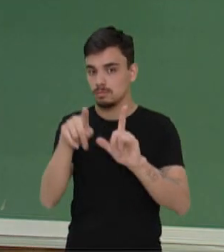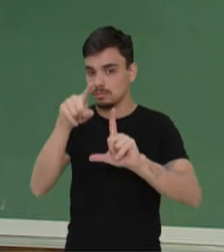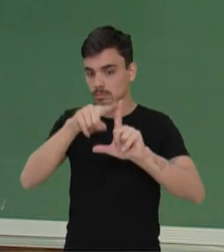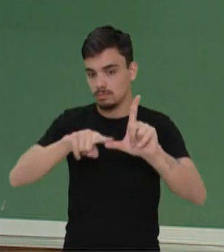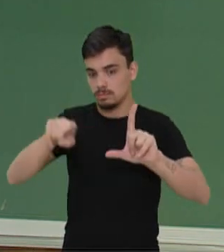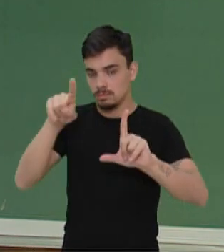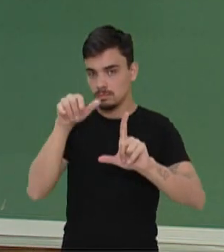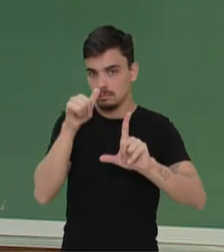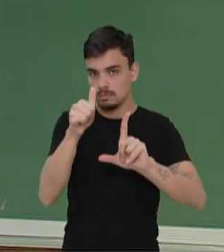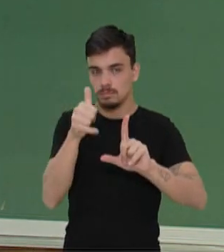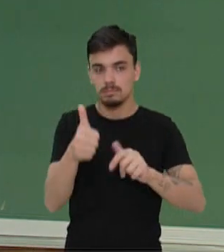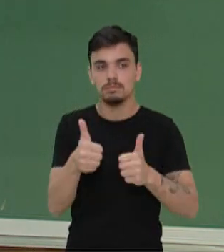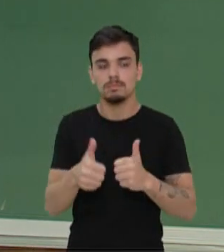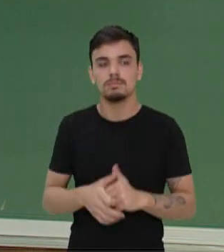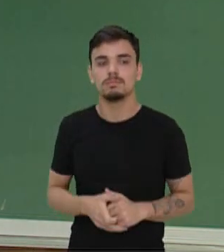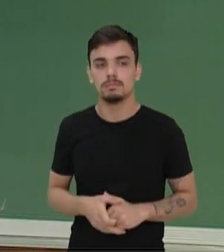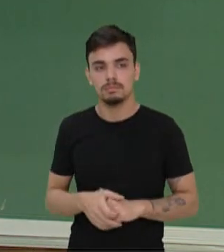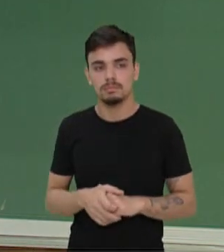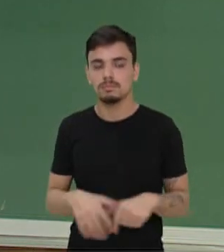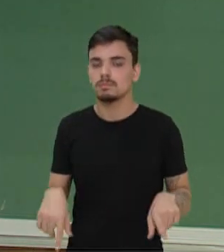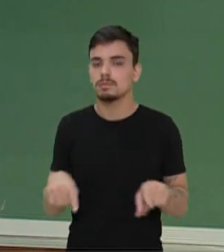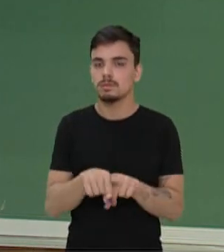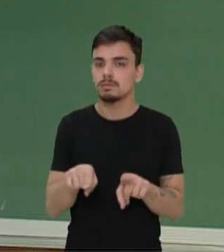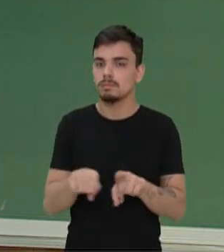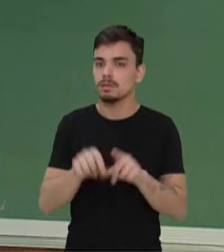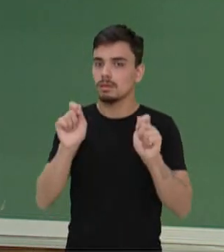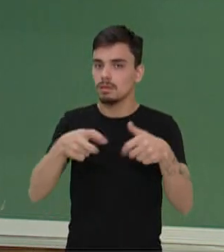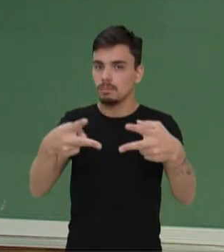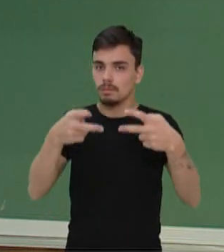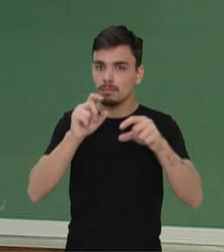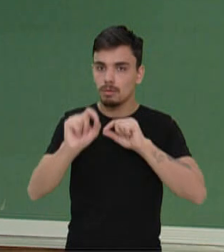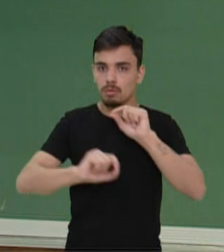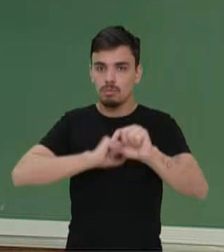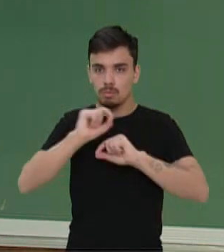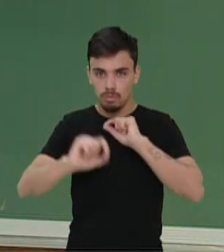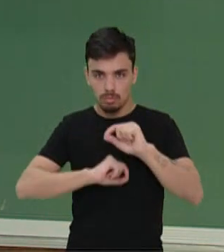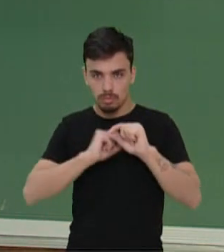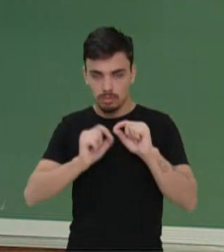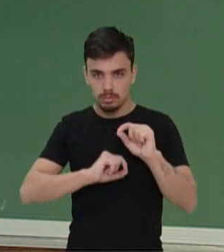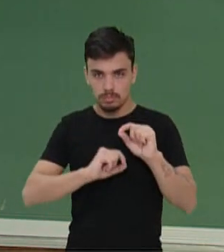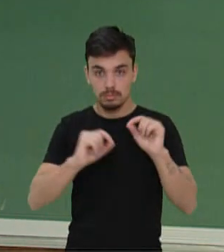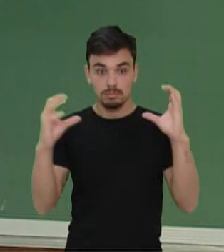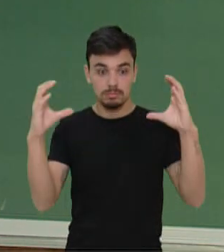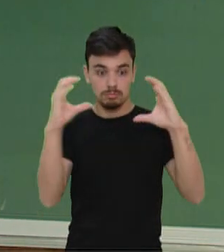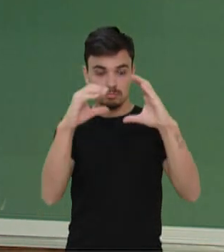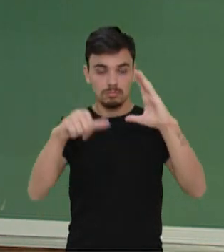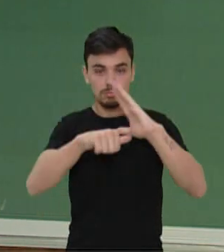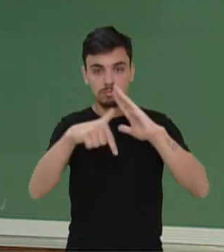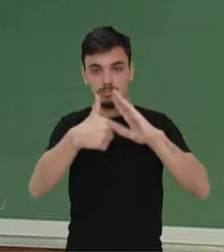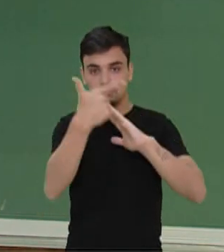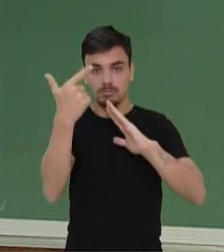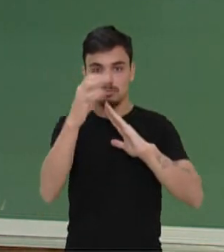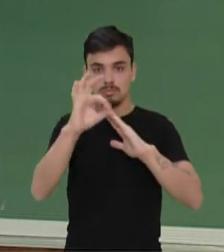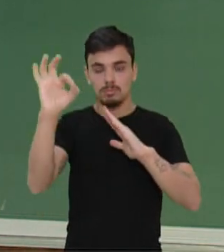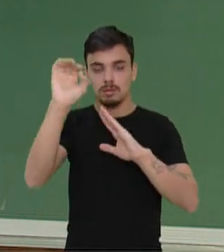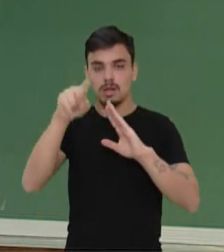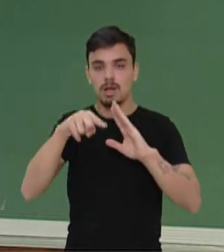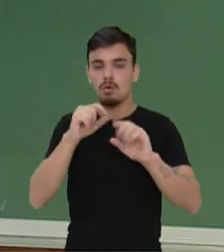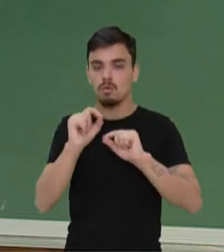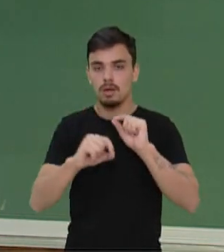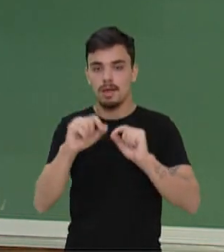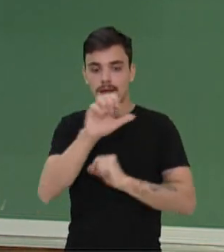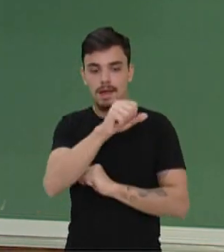Beleza? Aqui você pode perceber que na minha função quadrática, o A é 1, é positivo, né? E se